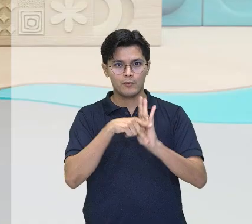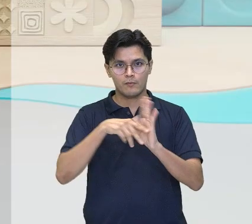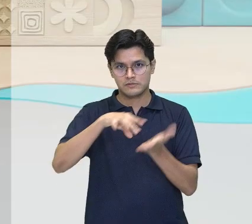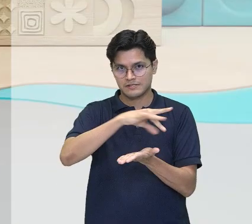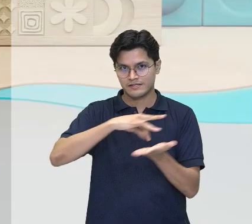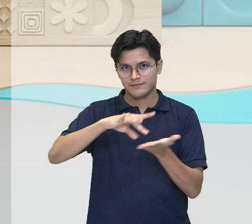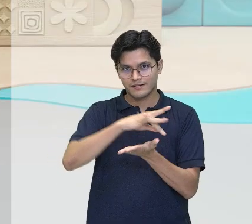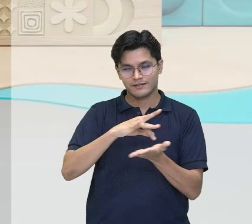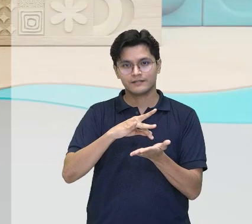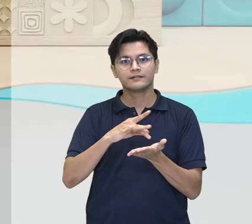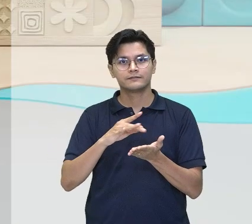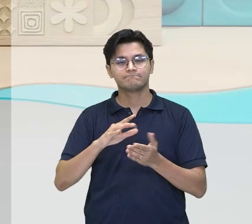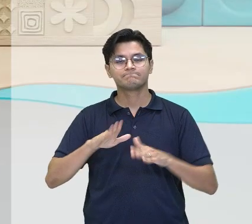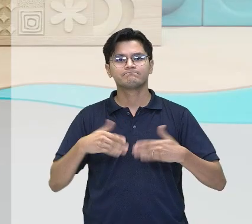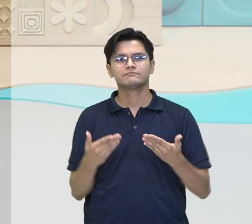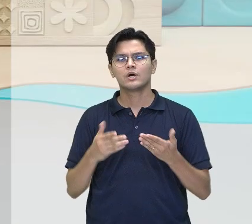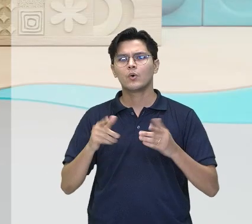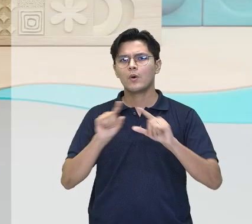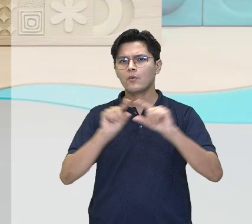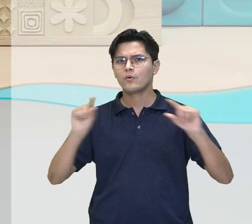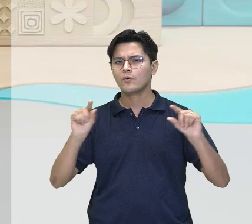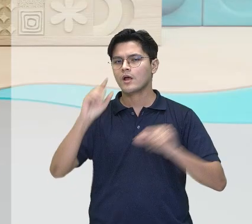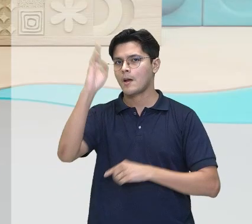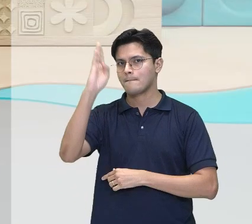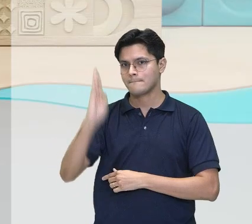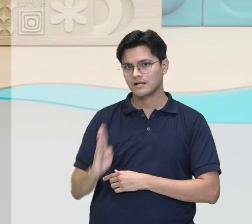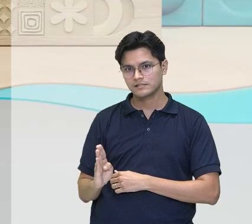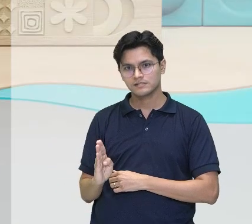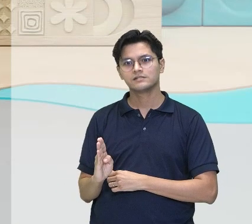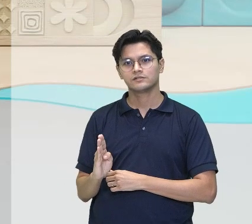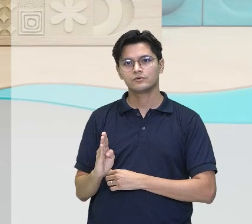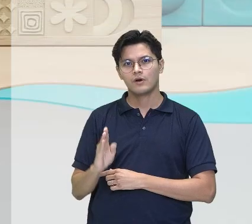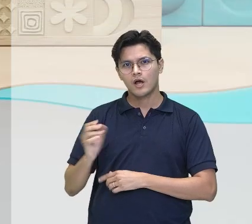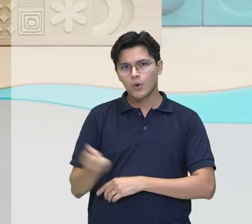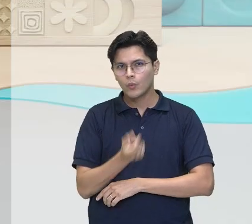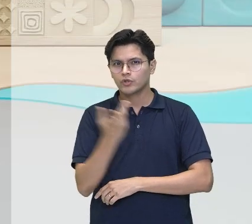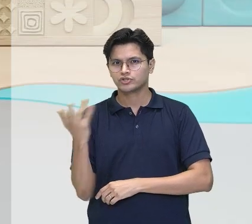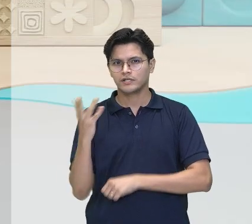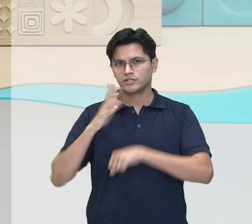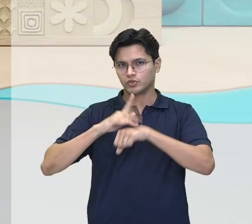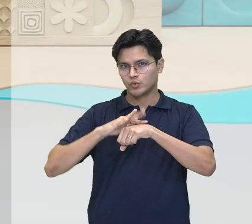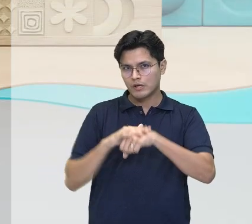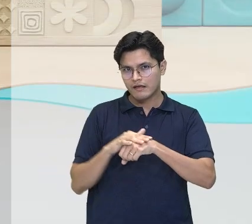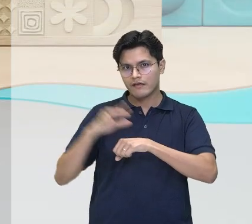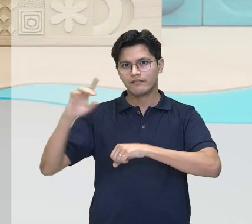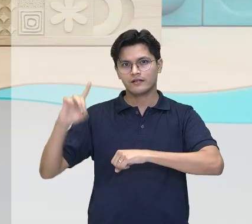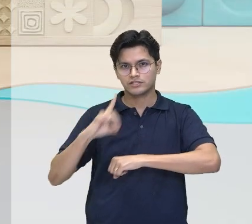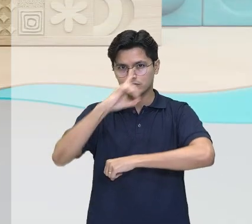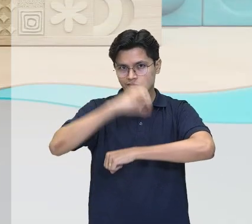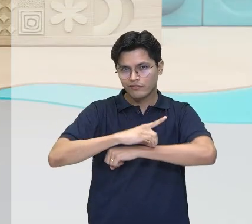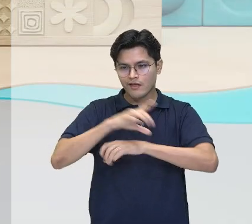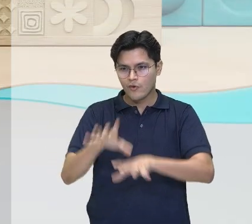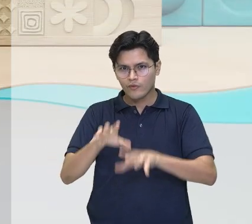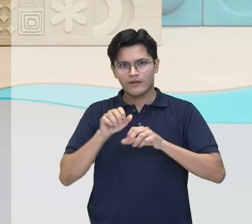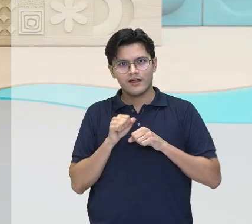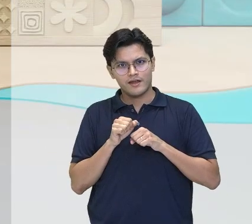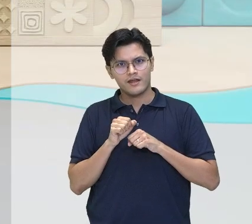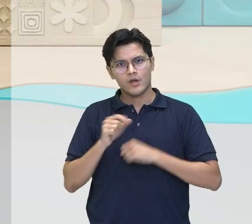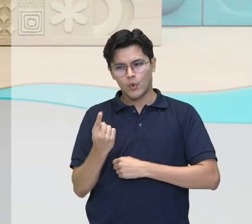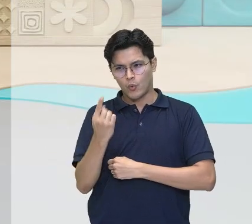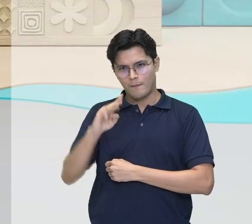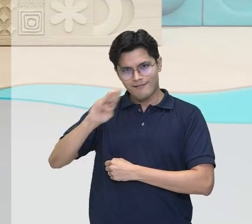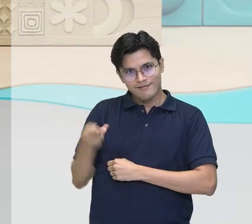Brasil ultrapassa 1 milhão de casos de dengue. Eita, Olha só como está